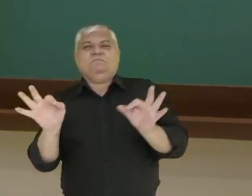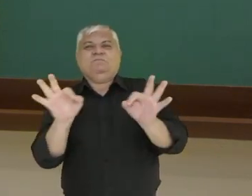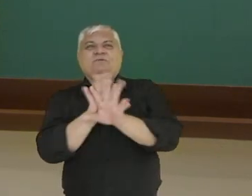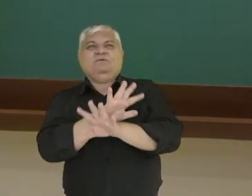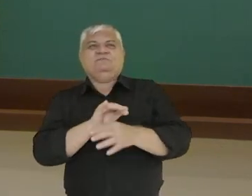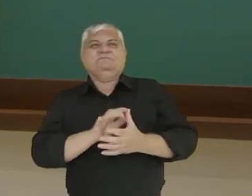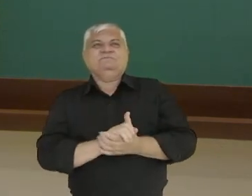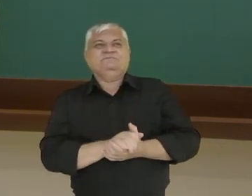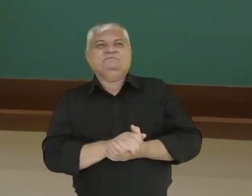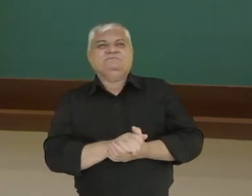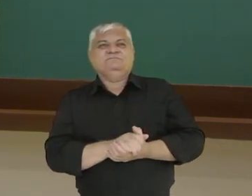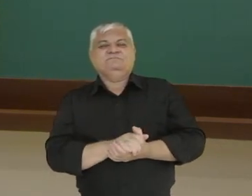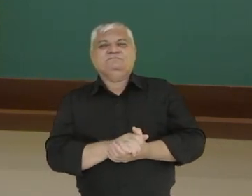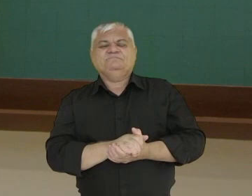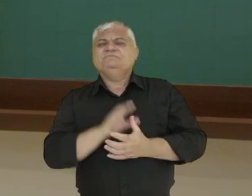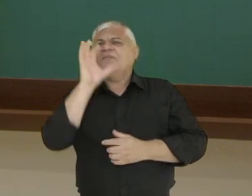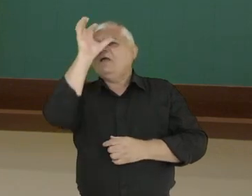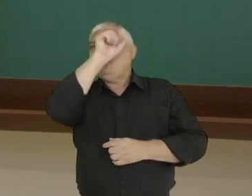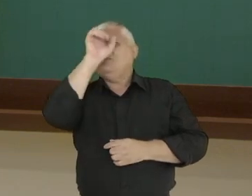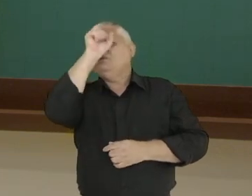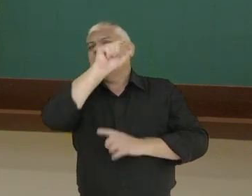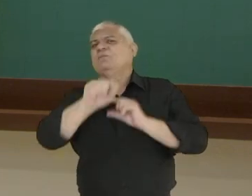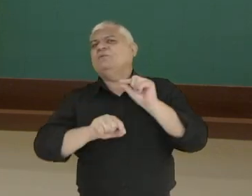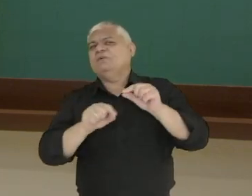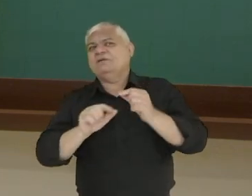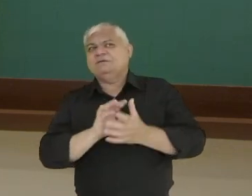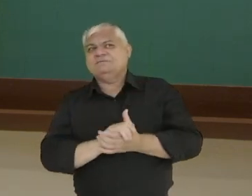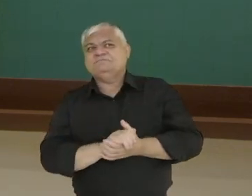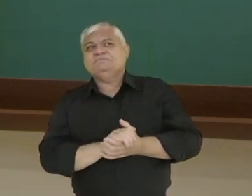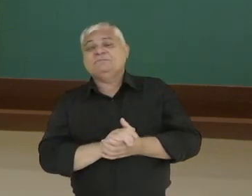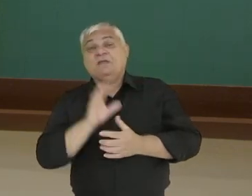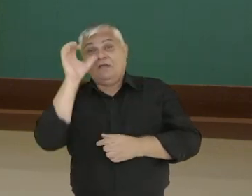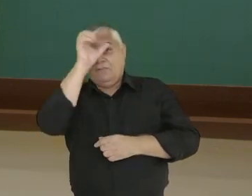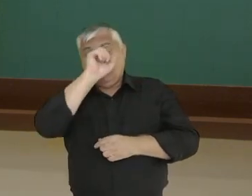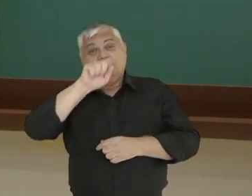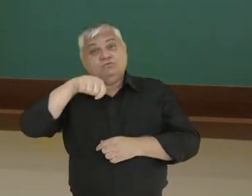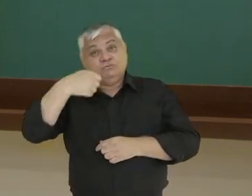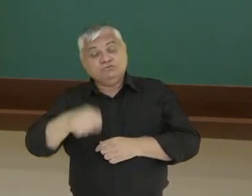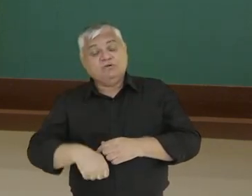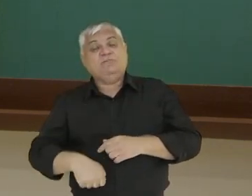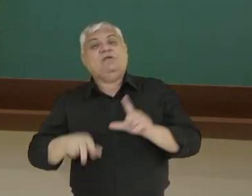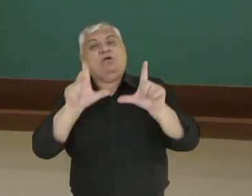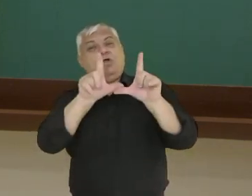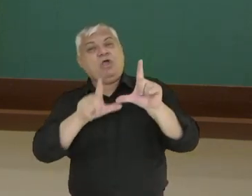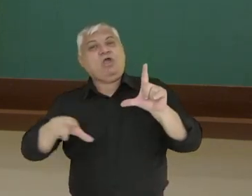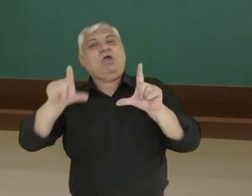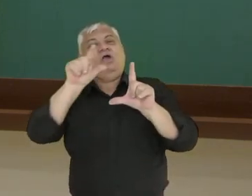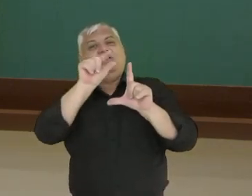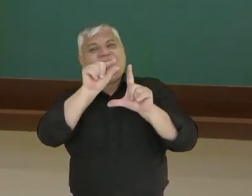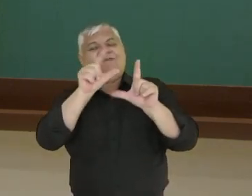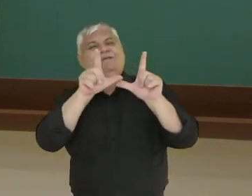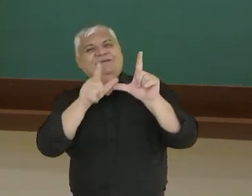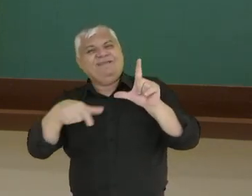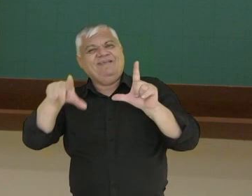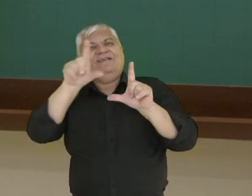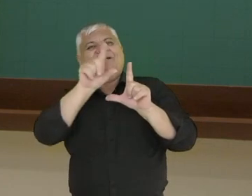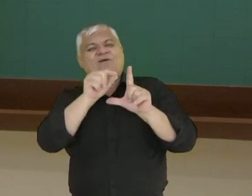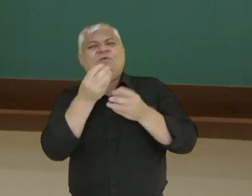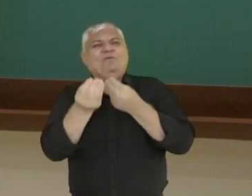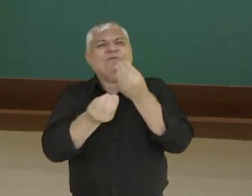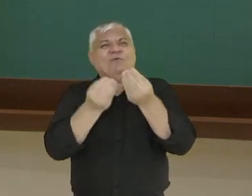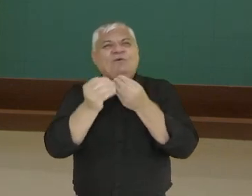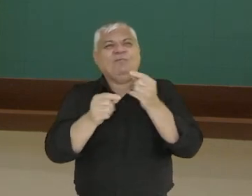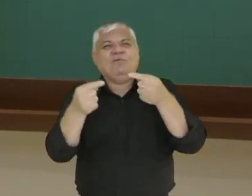resolvido. O que vimos nessa aula, pessoal? Então, nessa aula, nós falamos sobre as propriedades operatórias